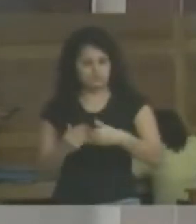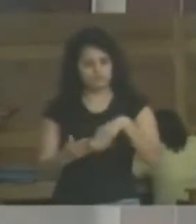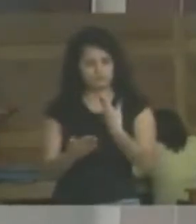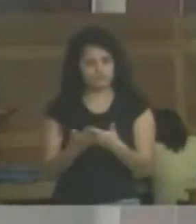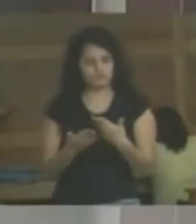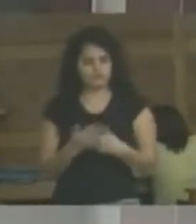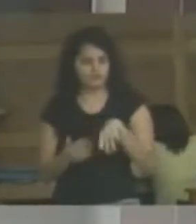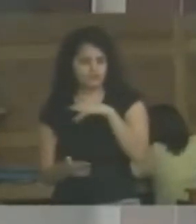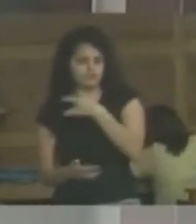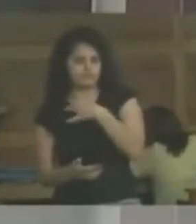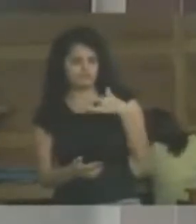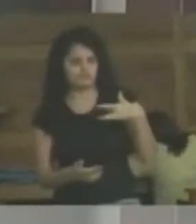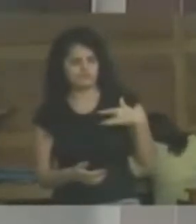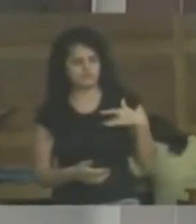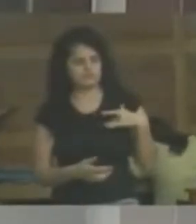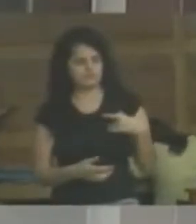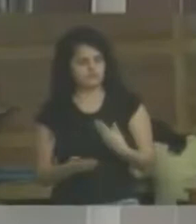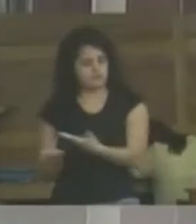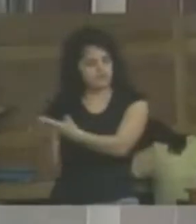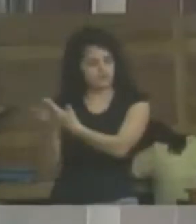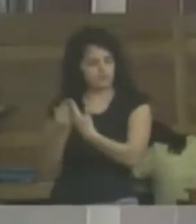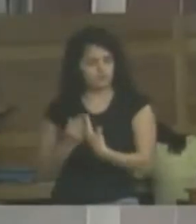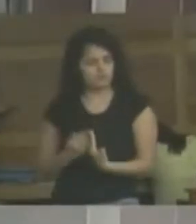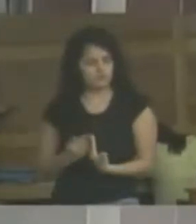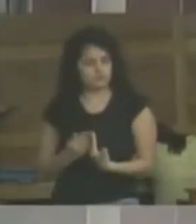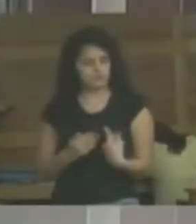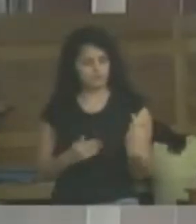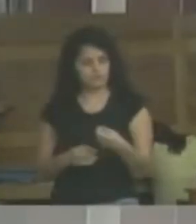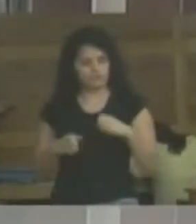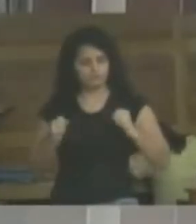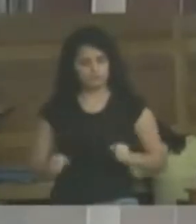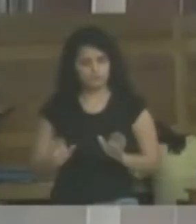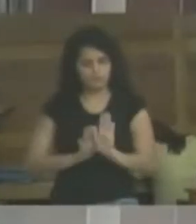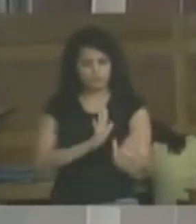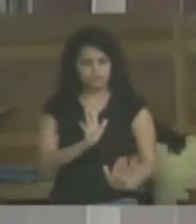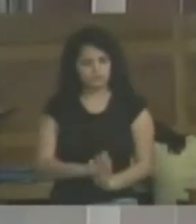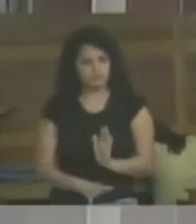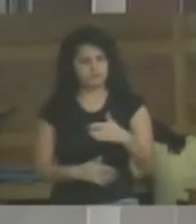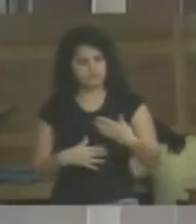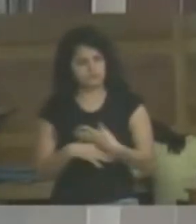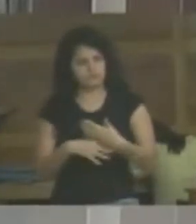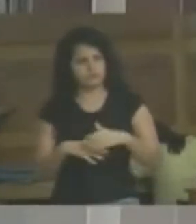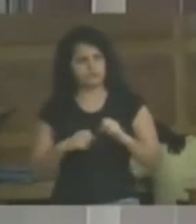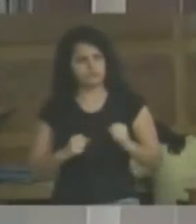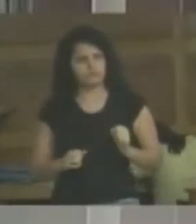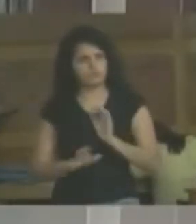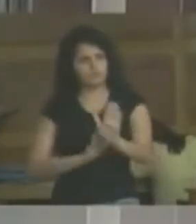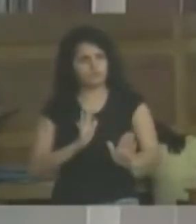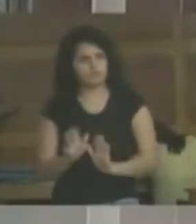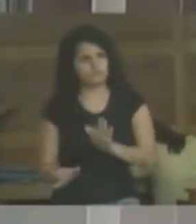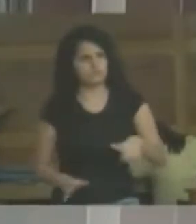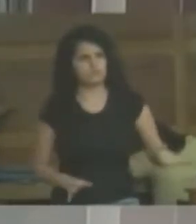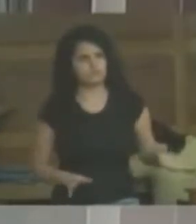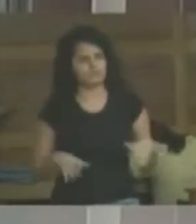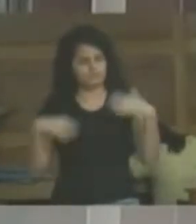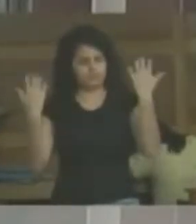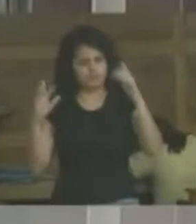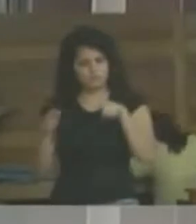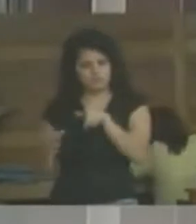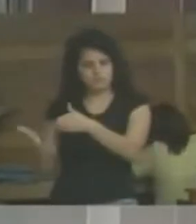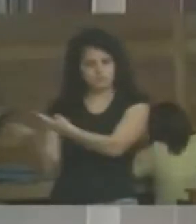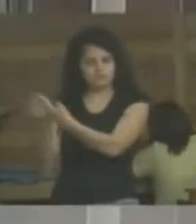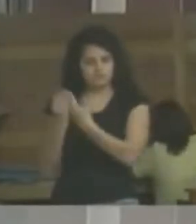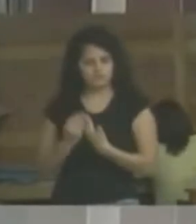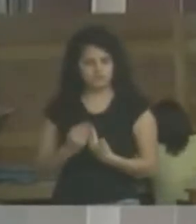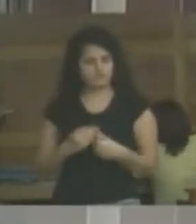saúde, mandar realmente emenda para nós cuidarmos da nossa cidade e cuidarmos da nossa criança. Parabéns você que veio aqui, você